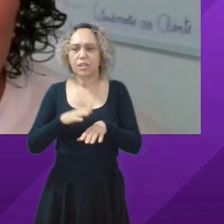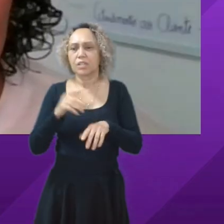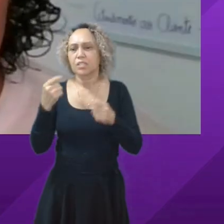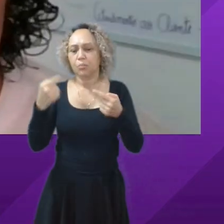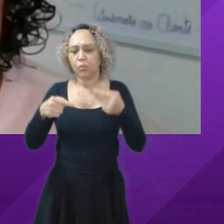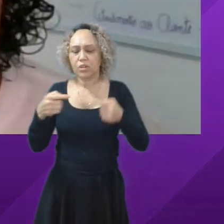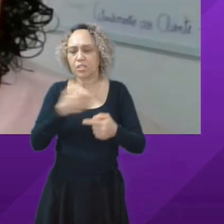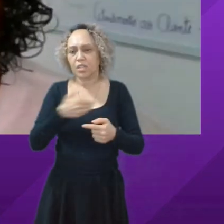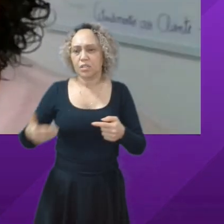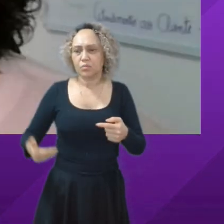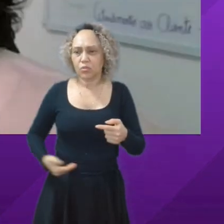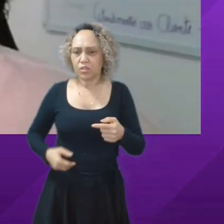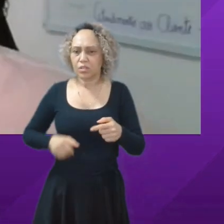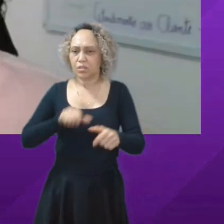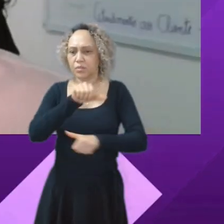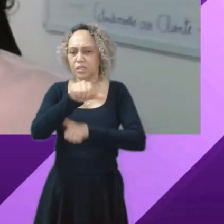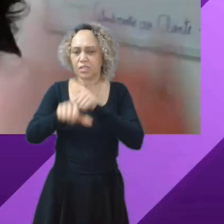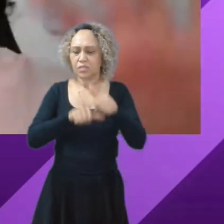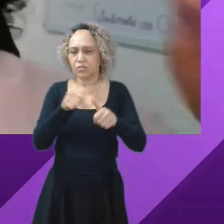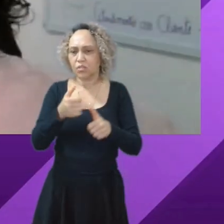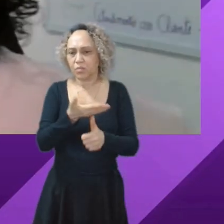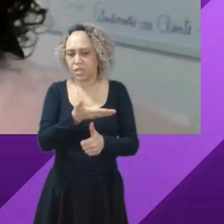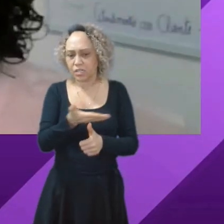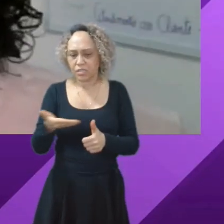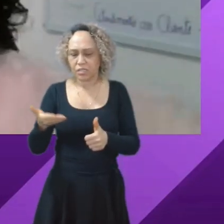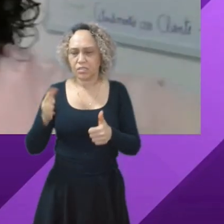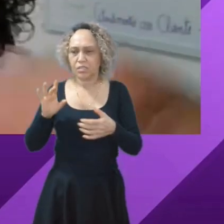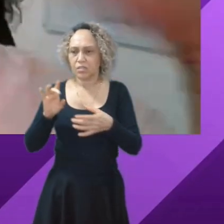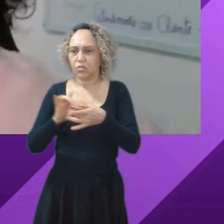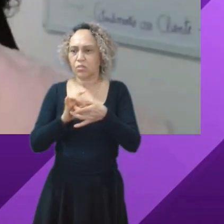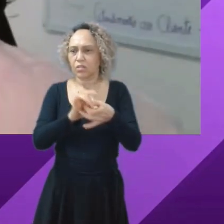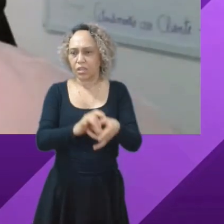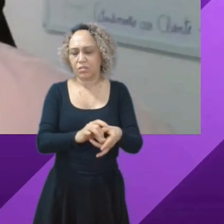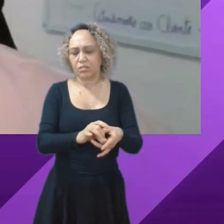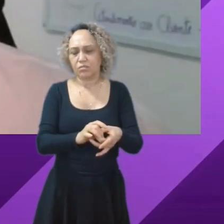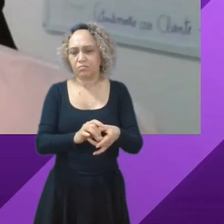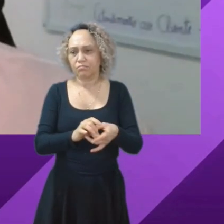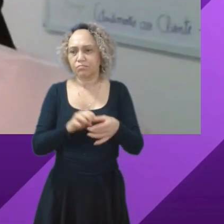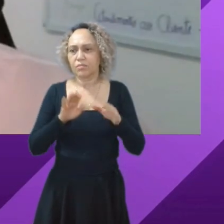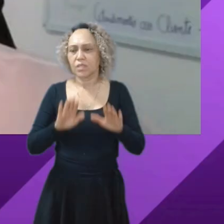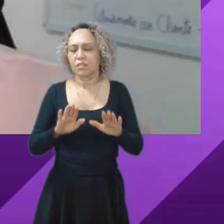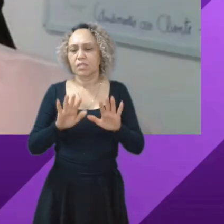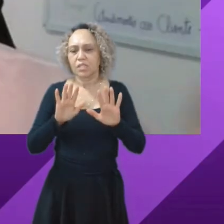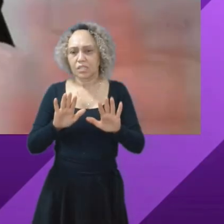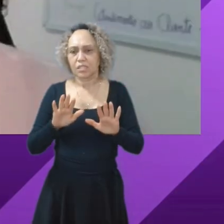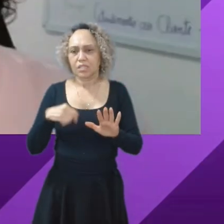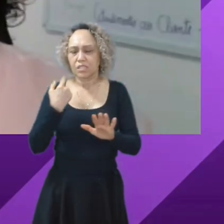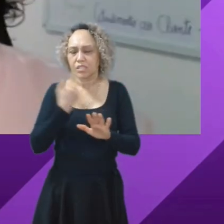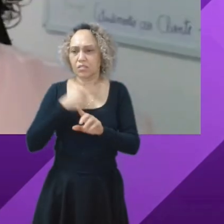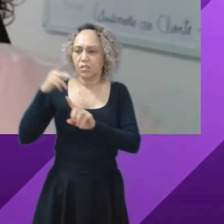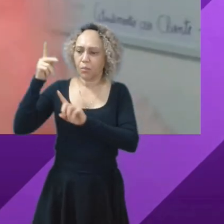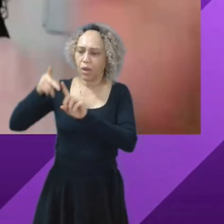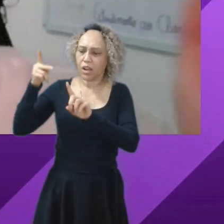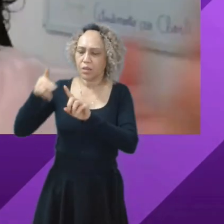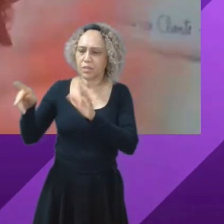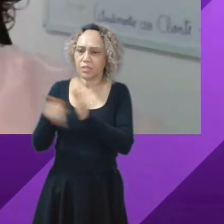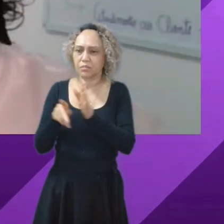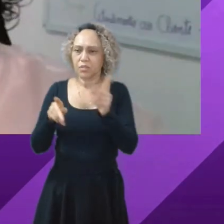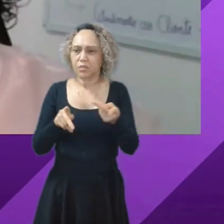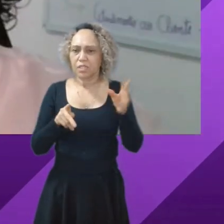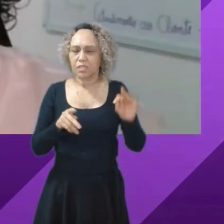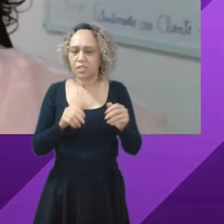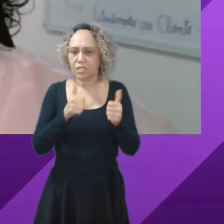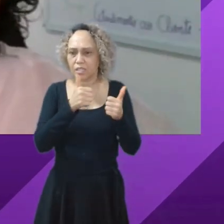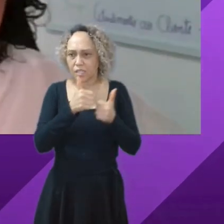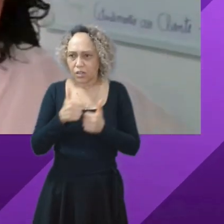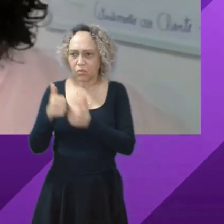para transformar essa realidade. Então, eu já deixo aqui para os nossos parlamentares petistas que acompanham, para as assessorias